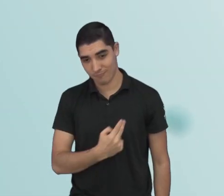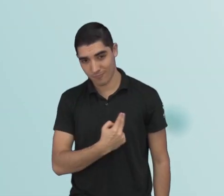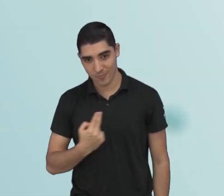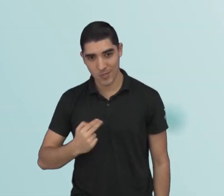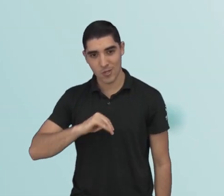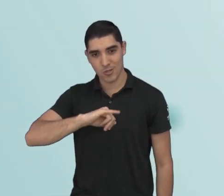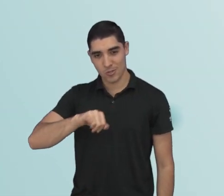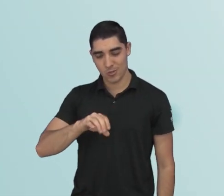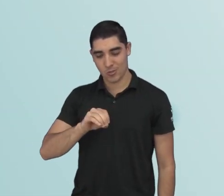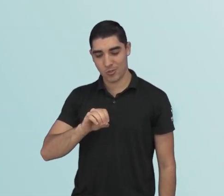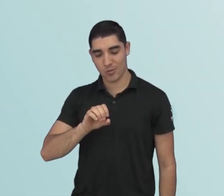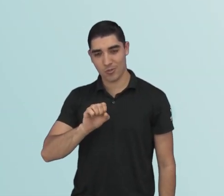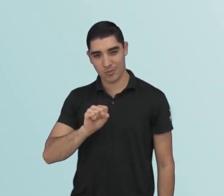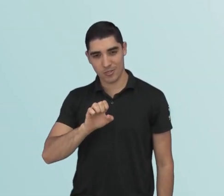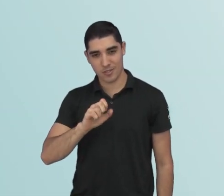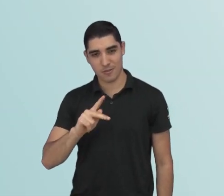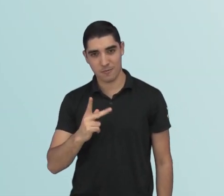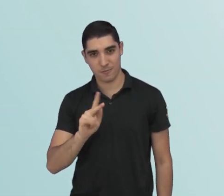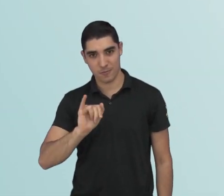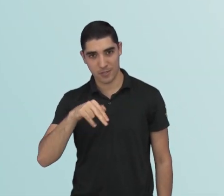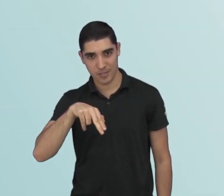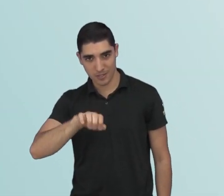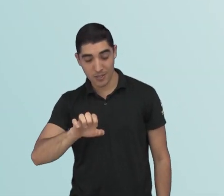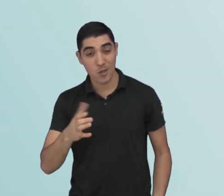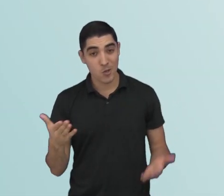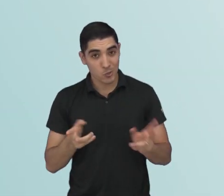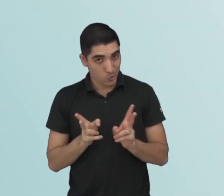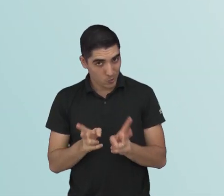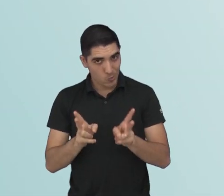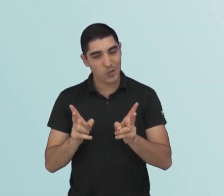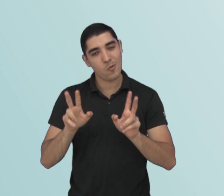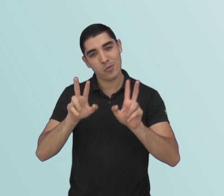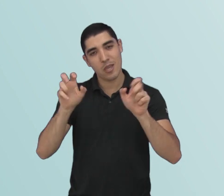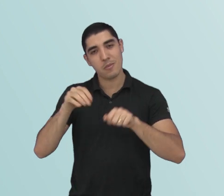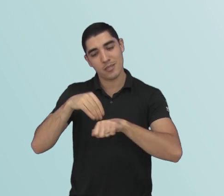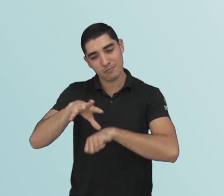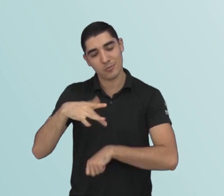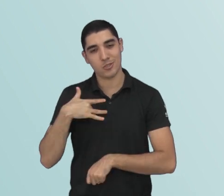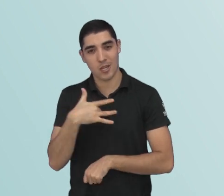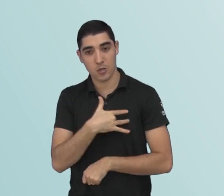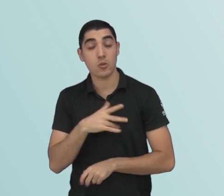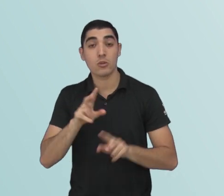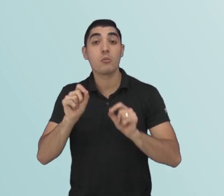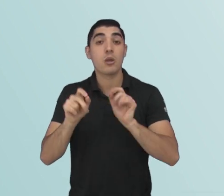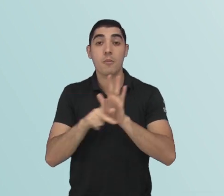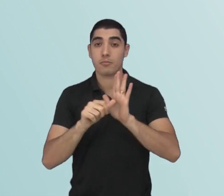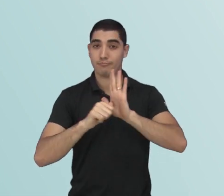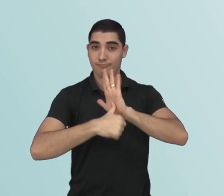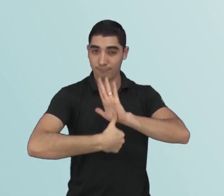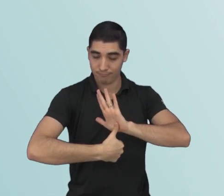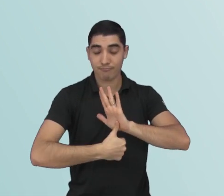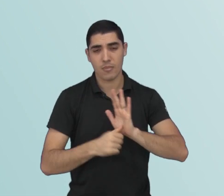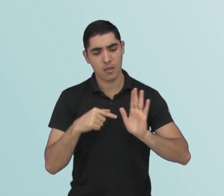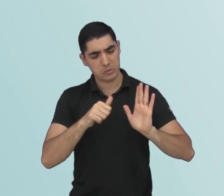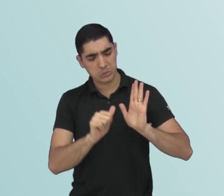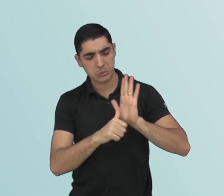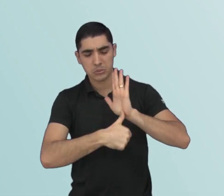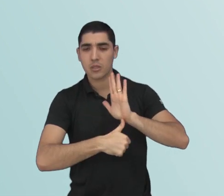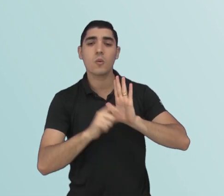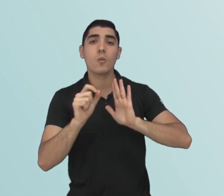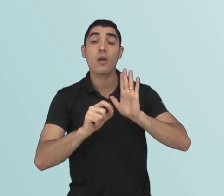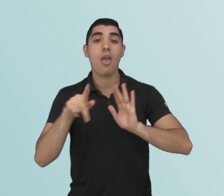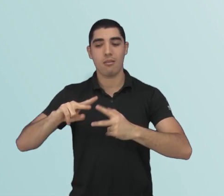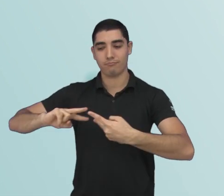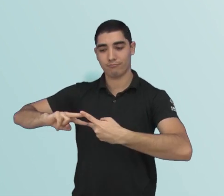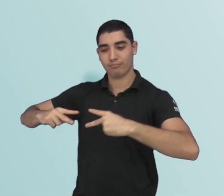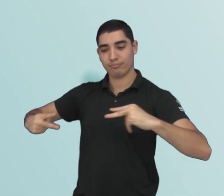Eu sou a doutora Josefine Fisch e vamos continuar aqui no Pílulas da Saúde falando sobre síndrome de Down. A síndrome de Down é